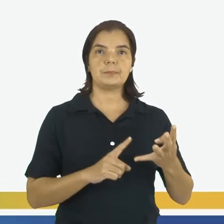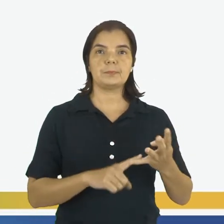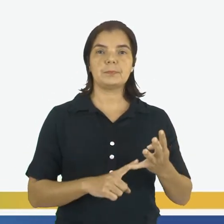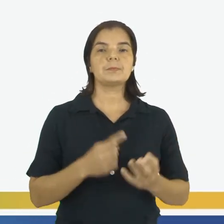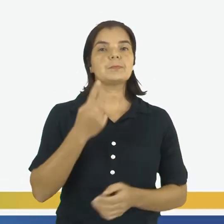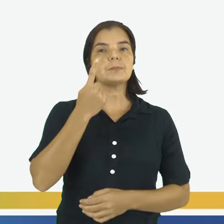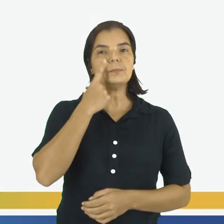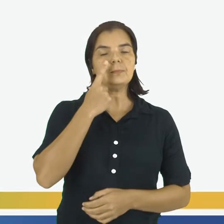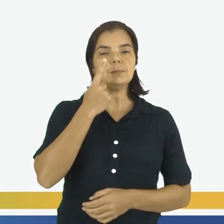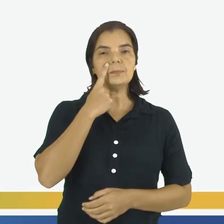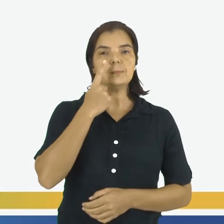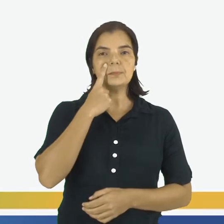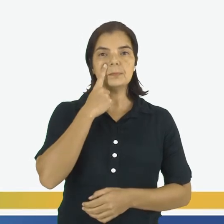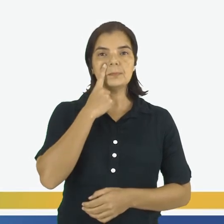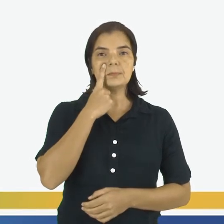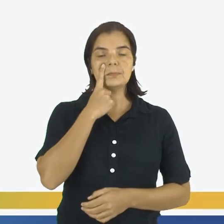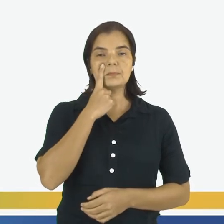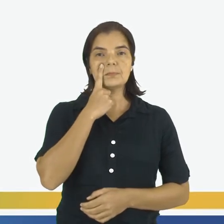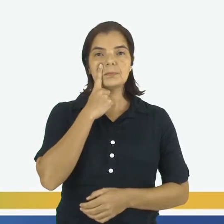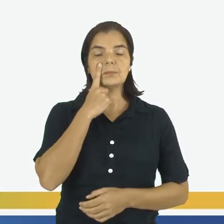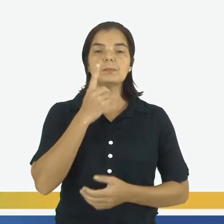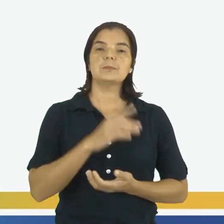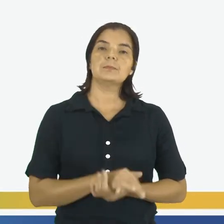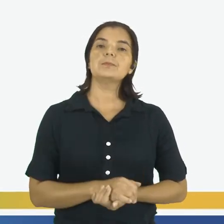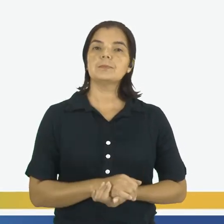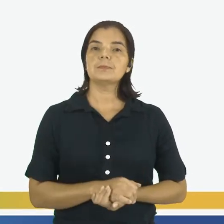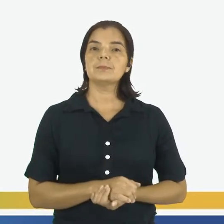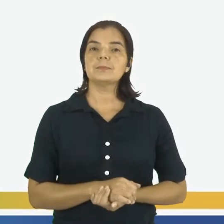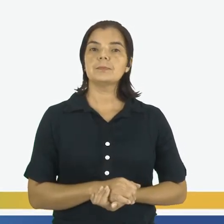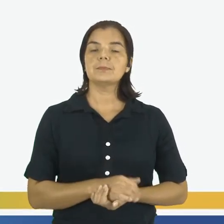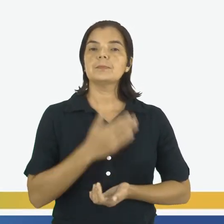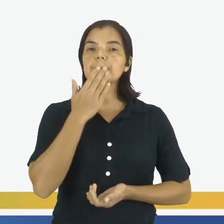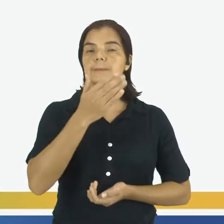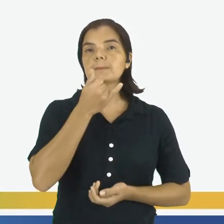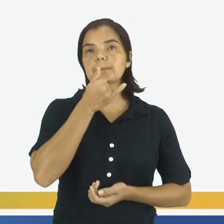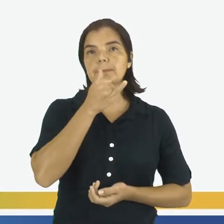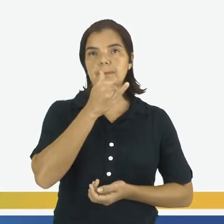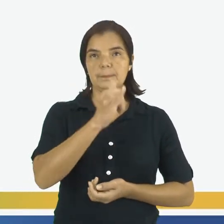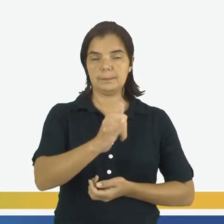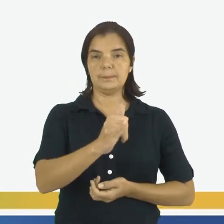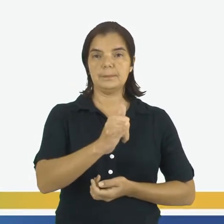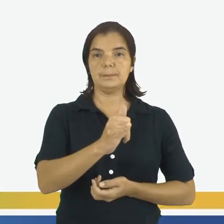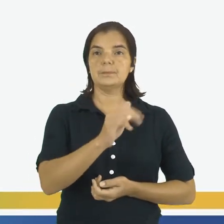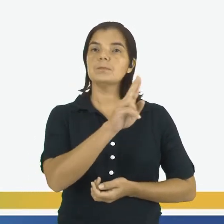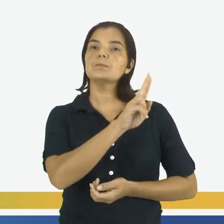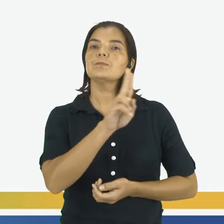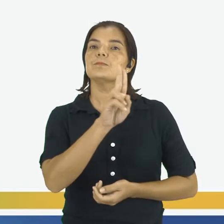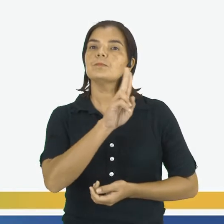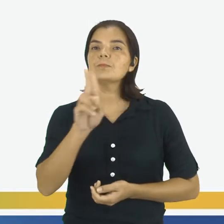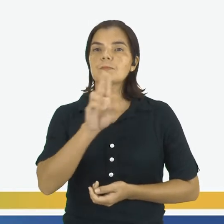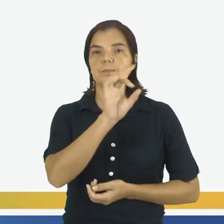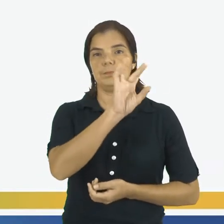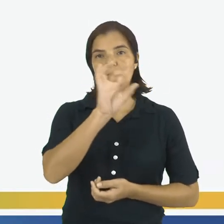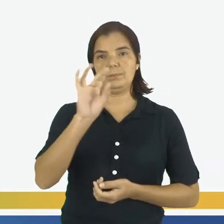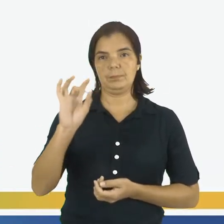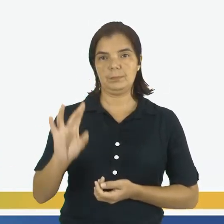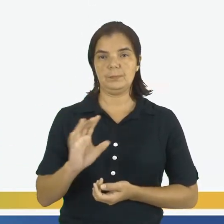4, onde diz assim: observe as fontes de energia e nomeie-as